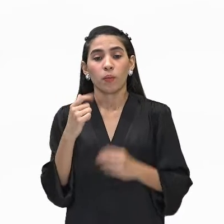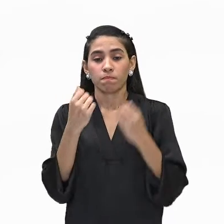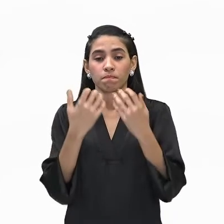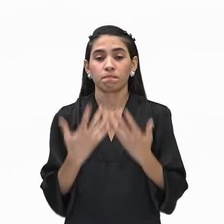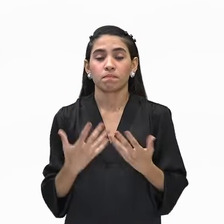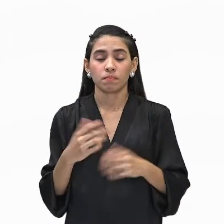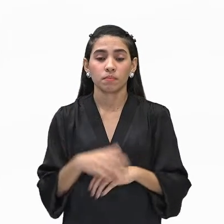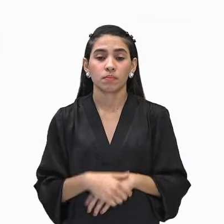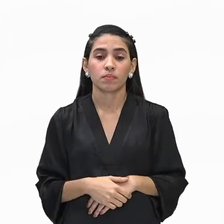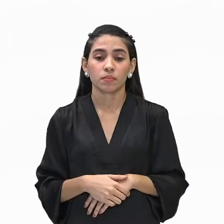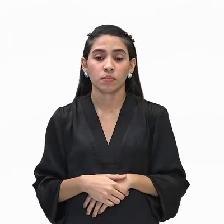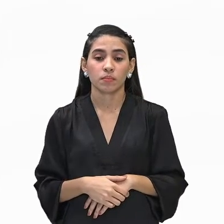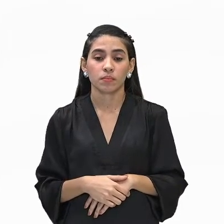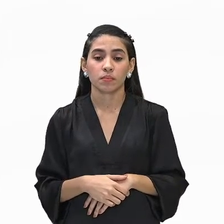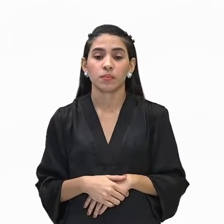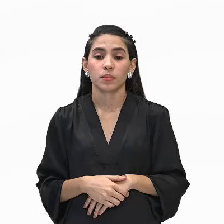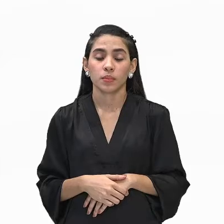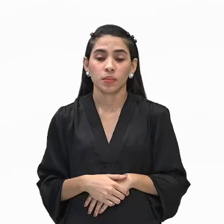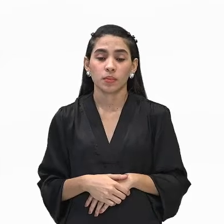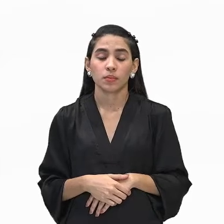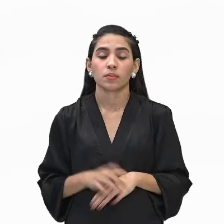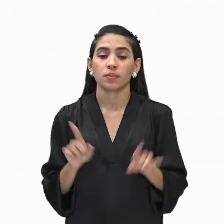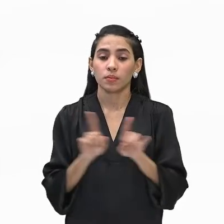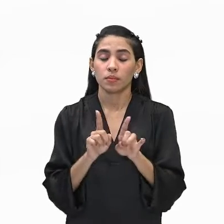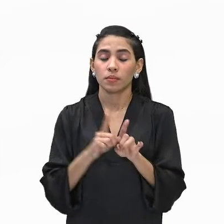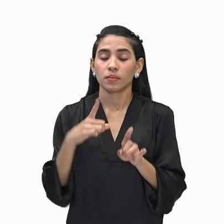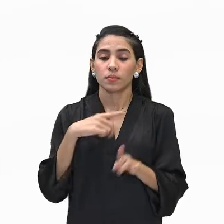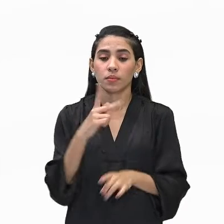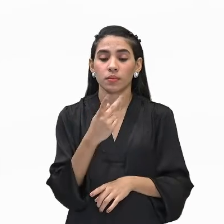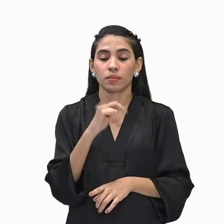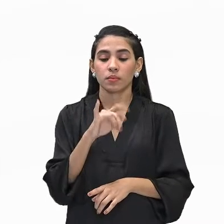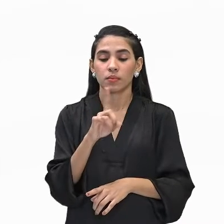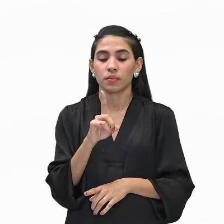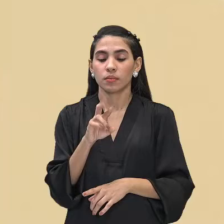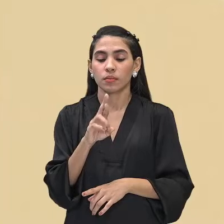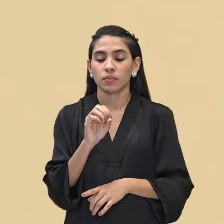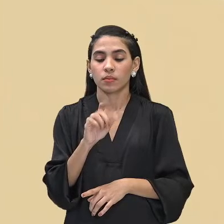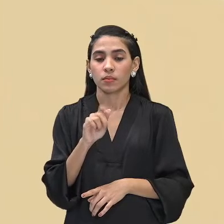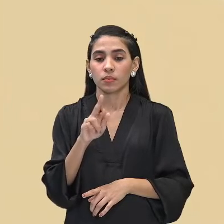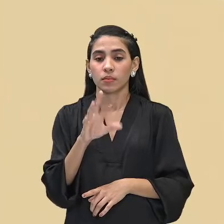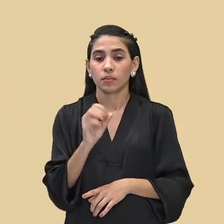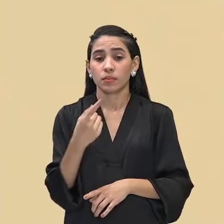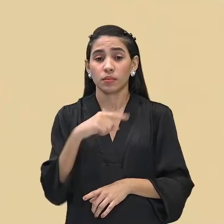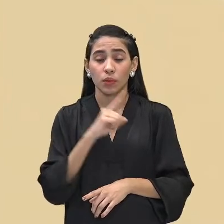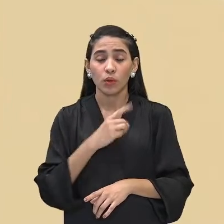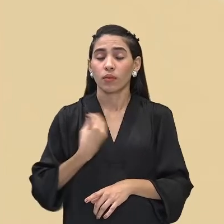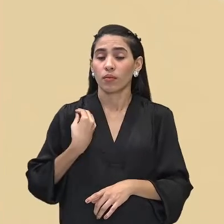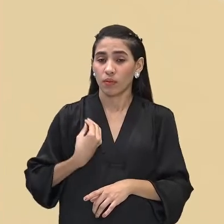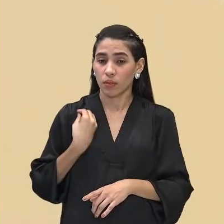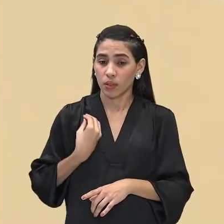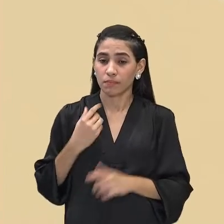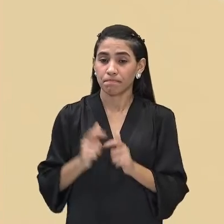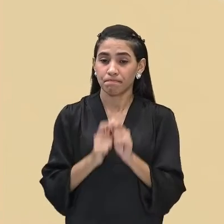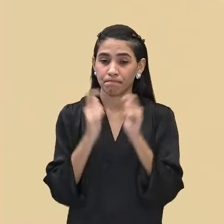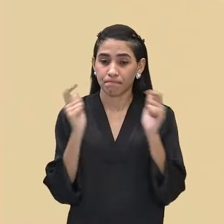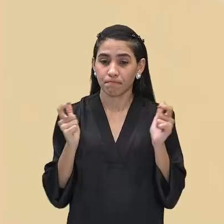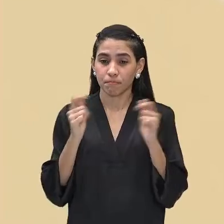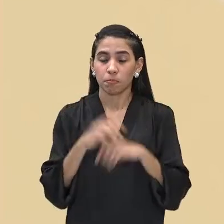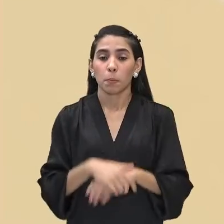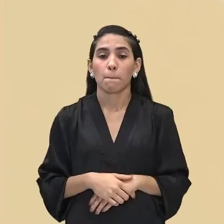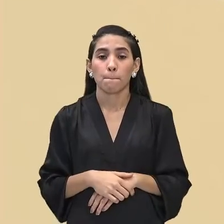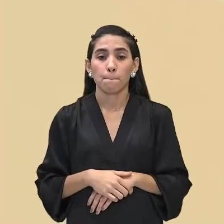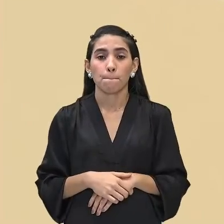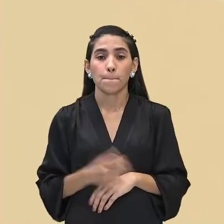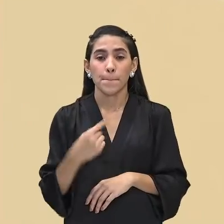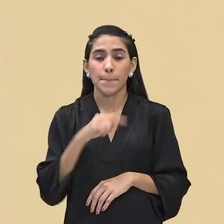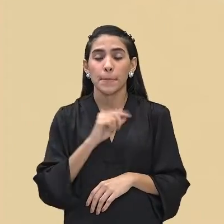dessa questão da hidrografia. Além de nós termos uma bacia hidrográfica bem grande, nós estamos numa bacia hidrográfica muito grande, né? De usarmos